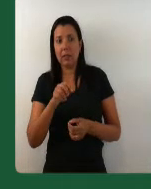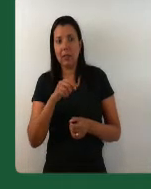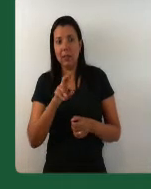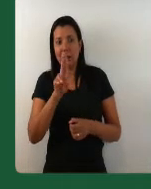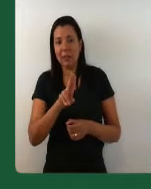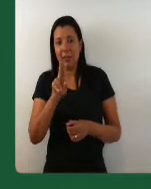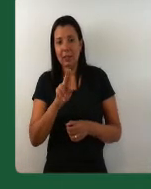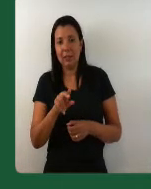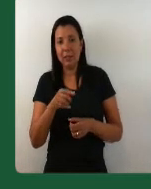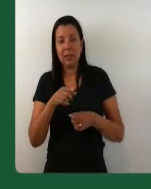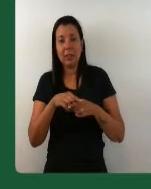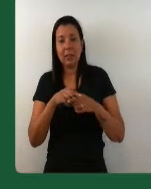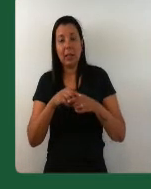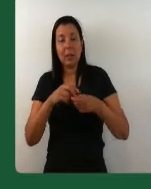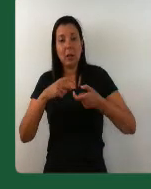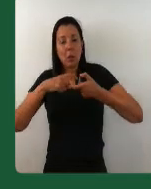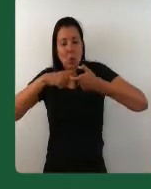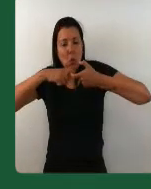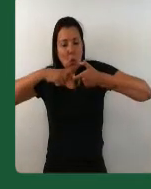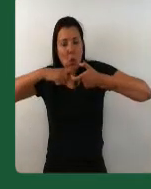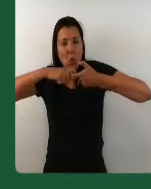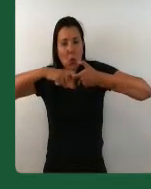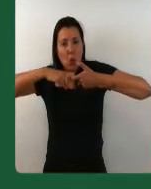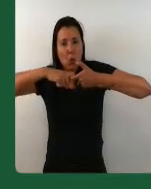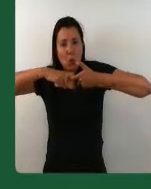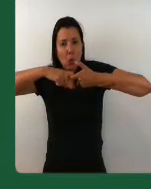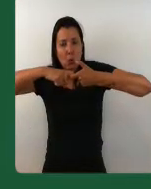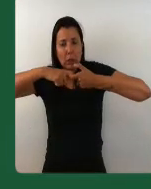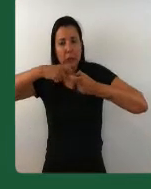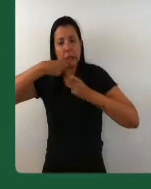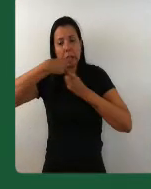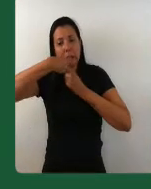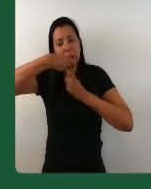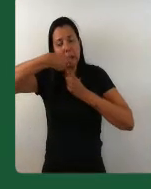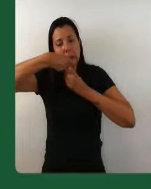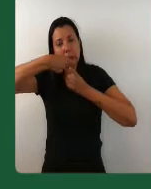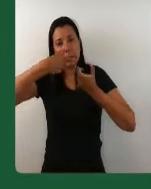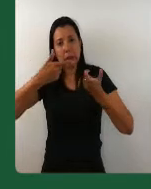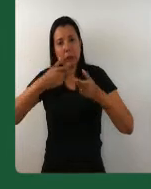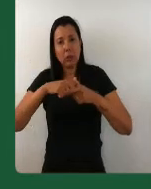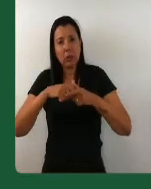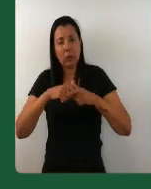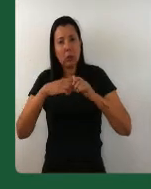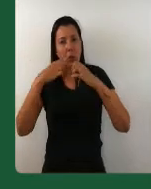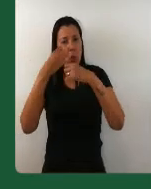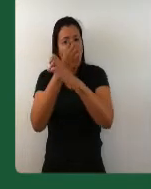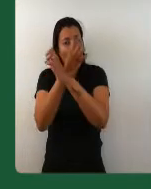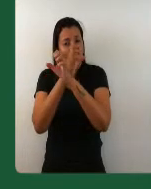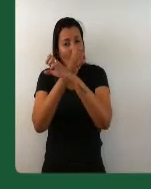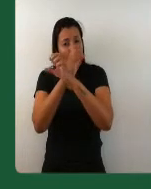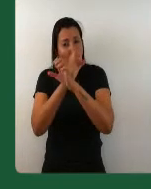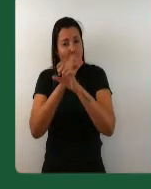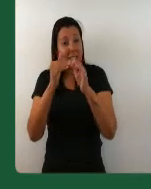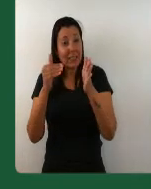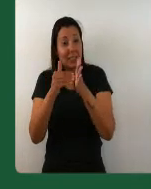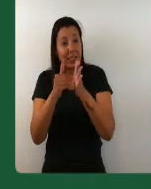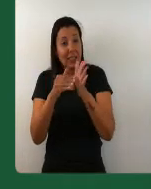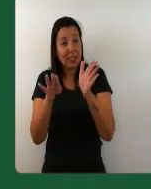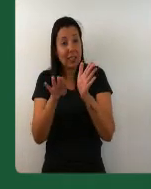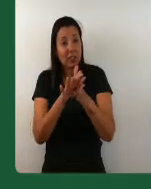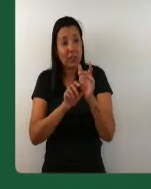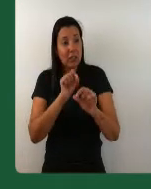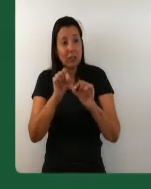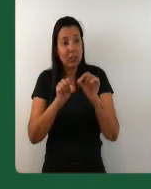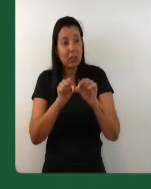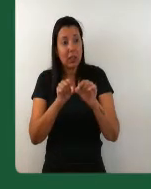que vai puxar essa maxila, vai puxar esse osso 1 milímetro por dia até chegar na